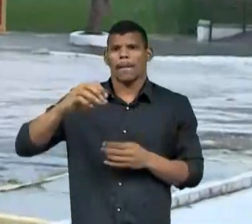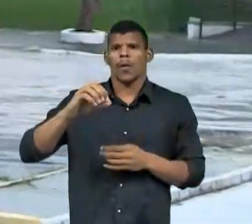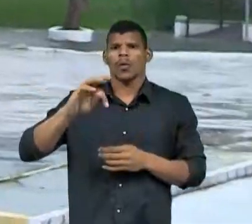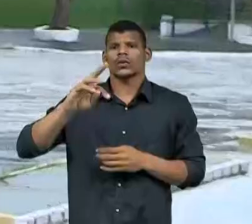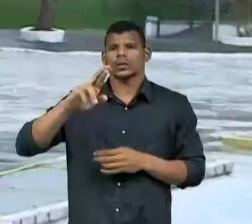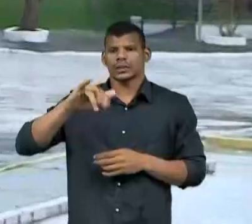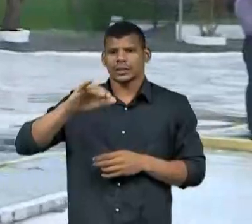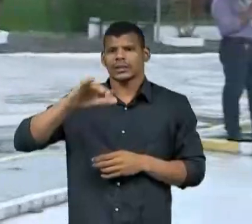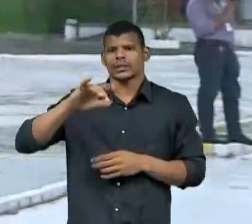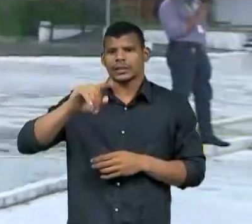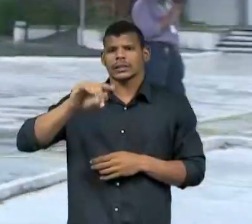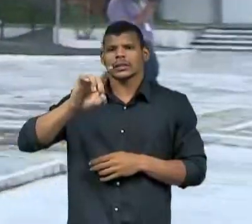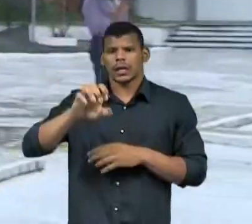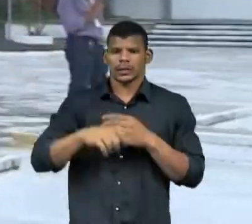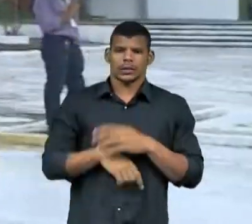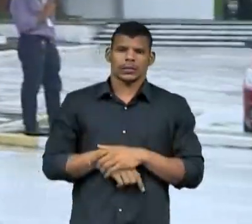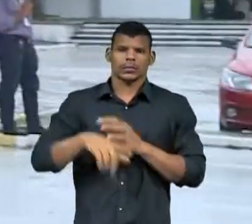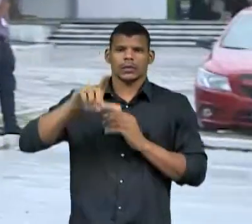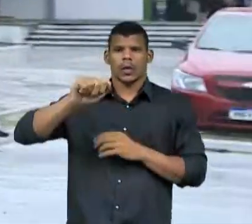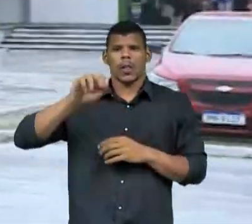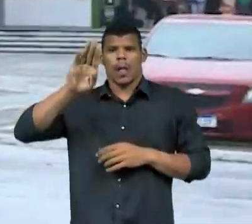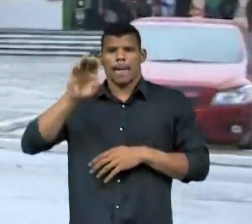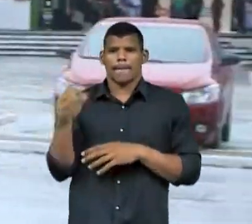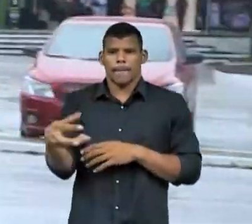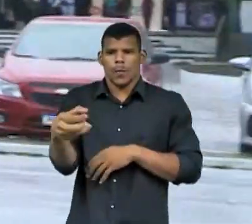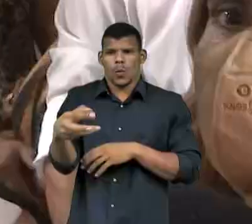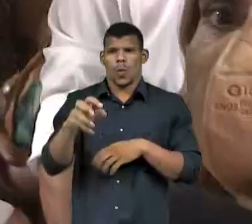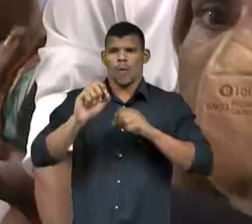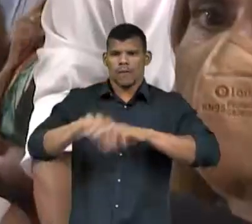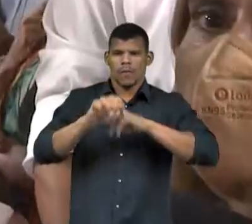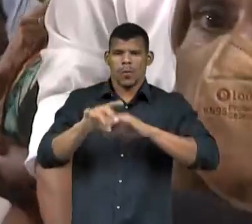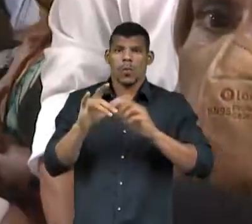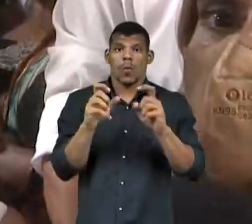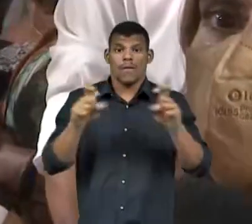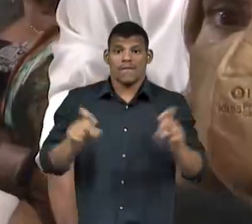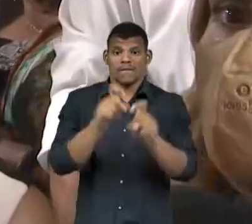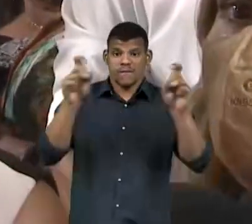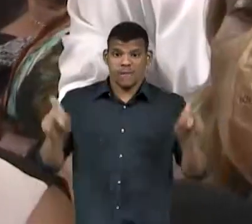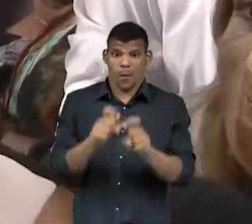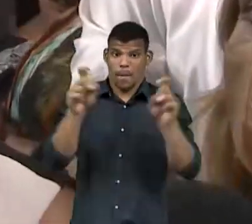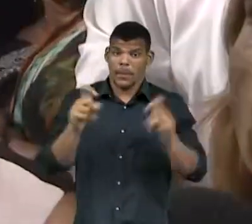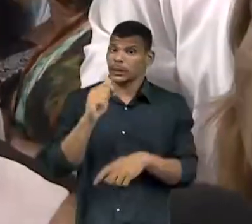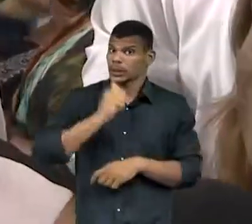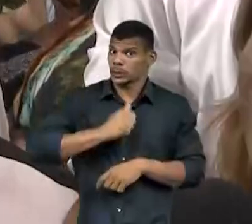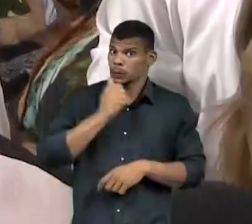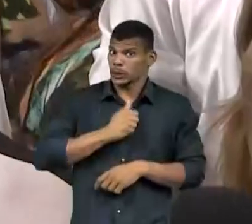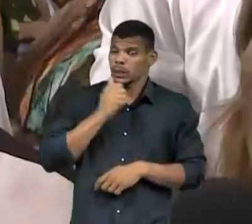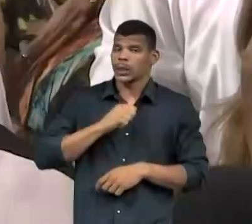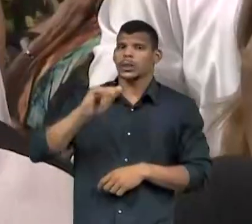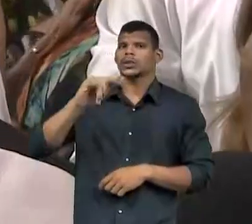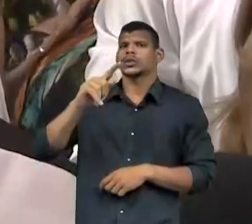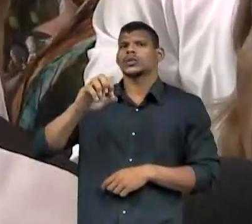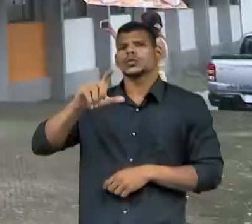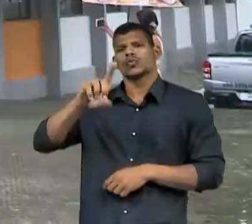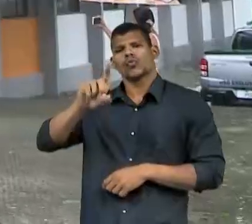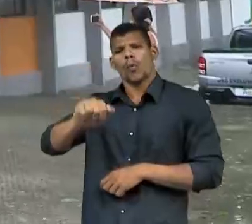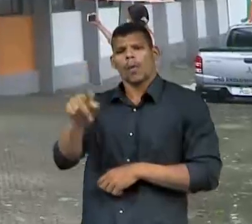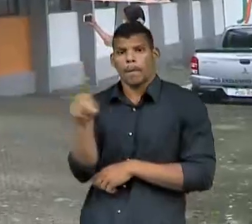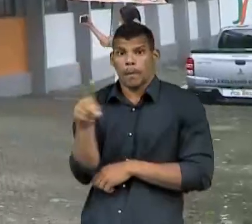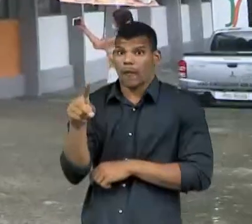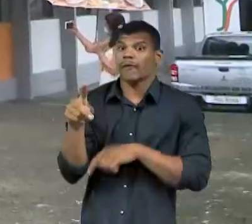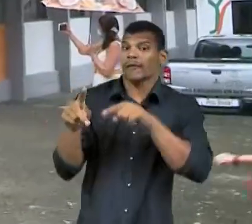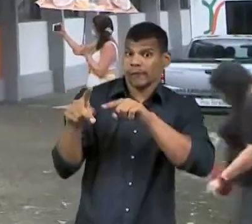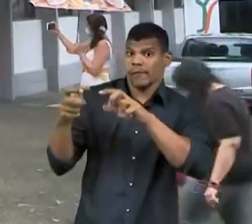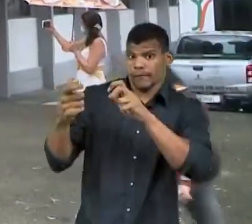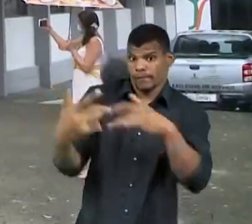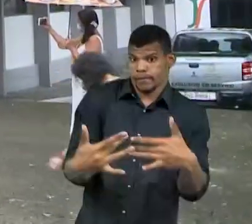Também terá laboratórios de inovação educacional e de informática. Isolda Sela, vice-governadora e também professora, falou